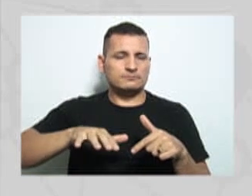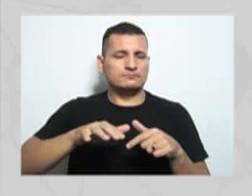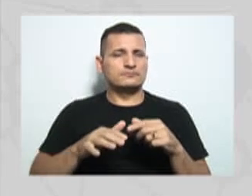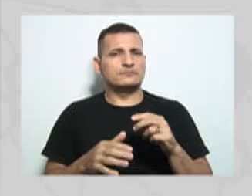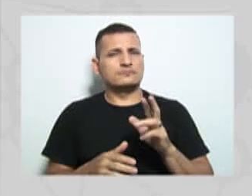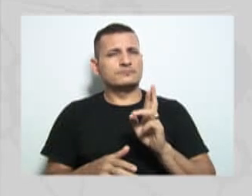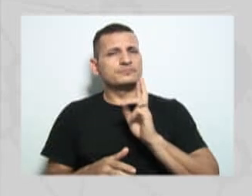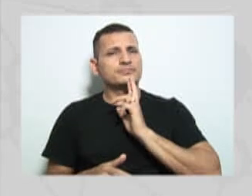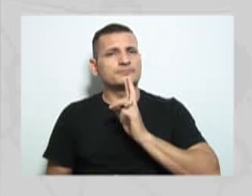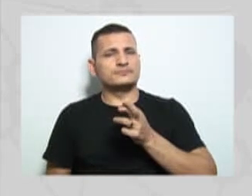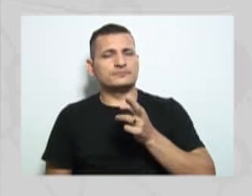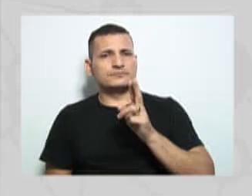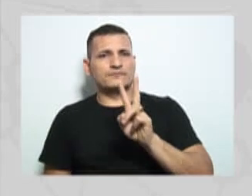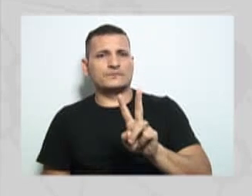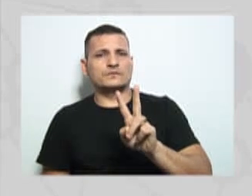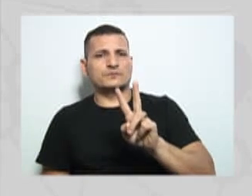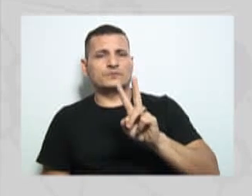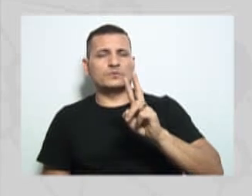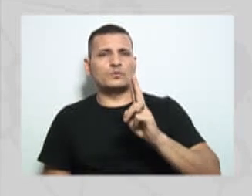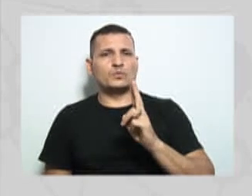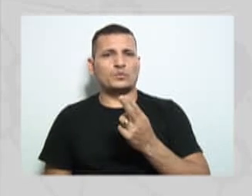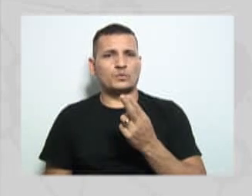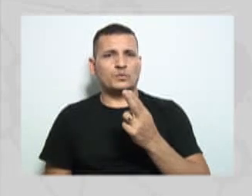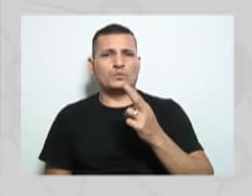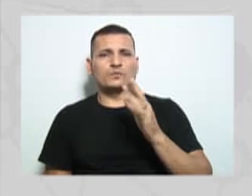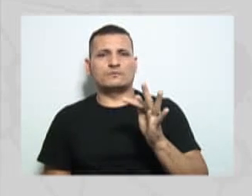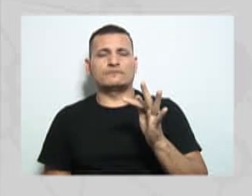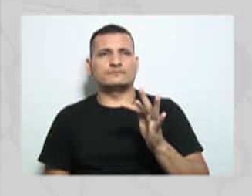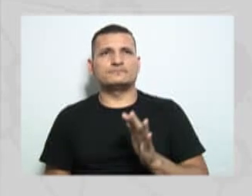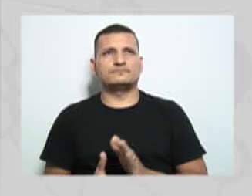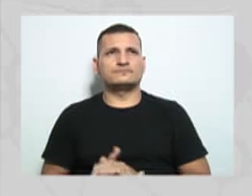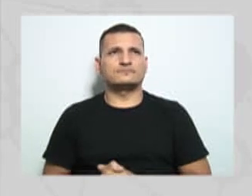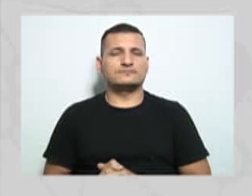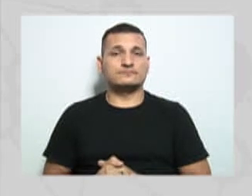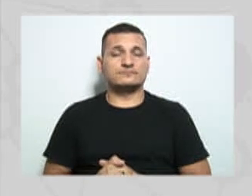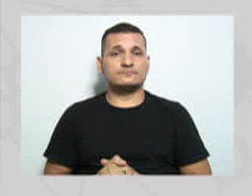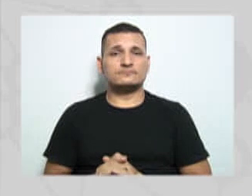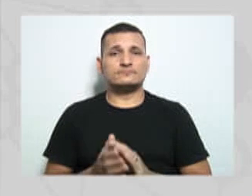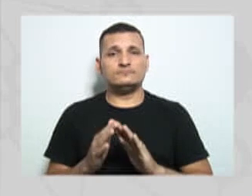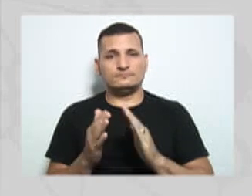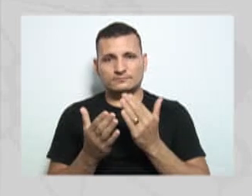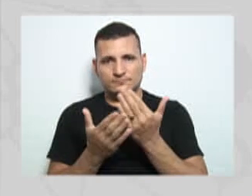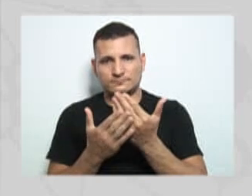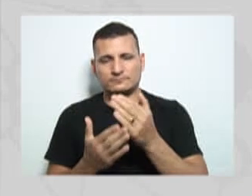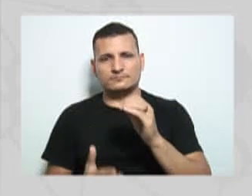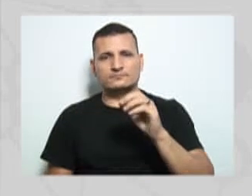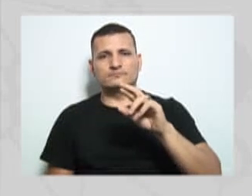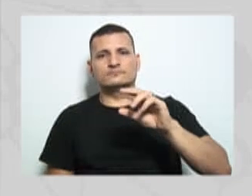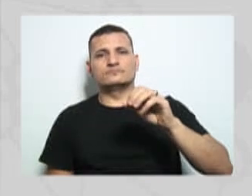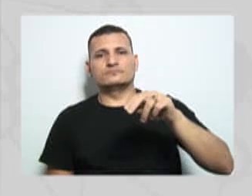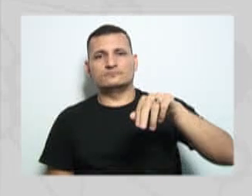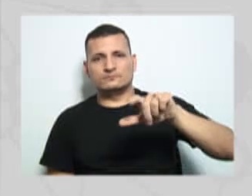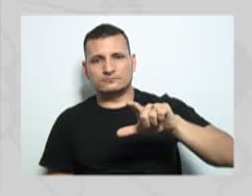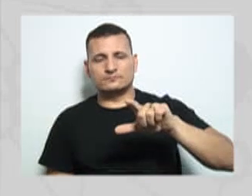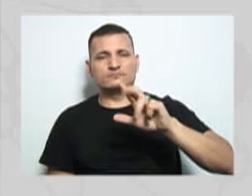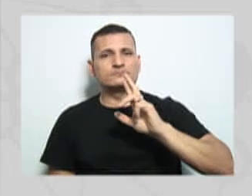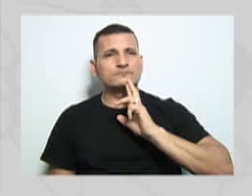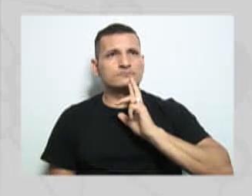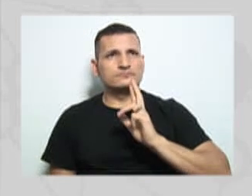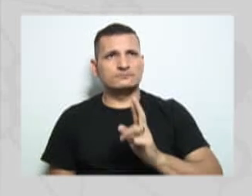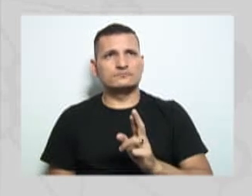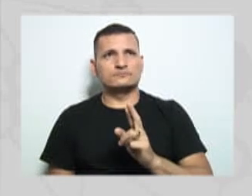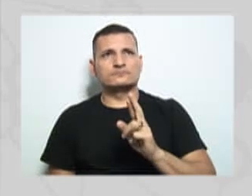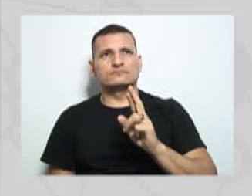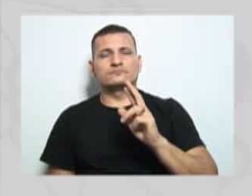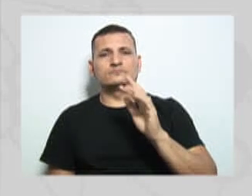falso, professor? Falso. Os alunos da Escola Coronel Jorge Teixeira de Oliveira dizem que a letra C é